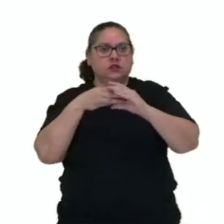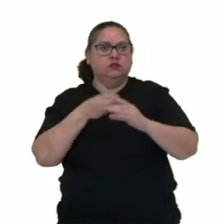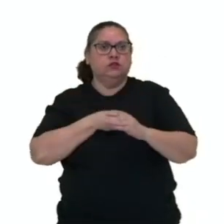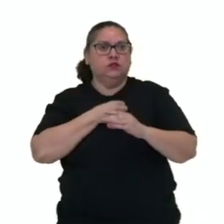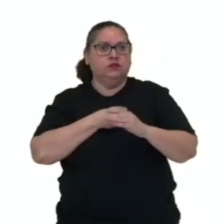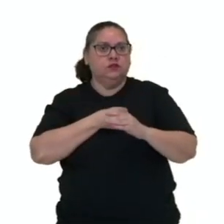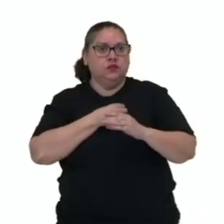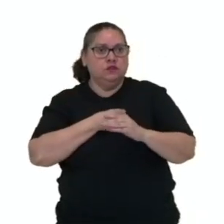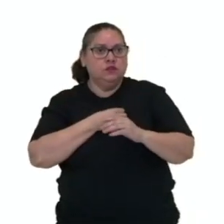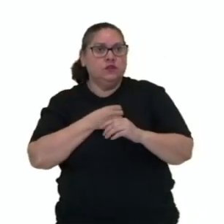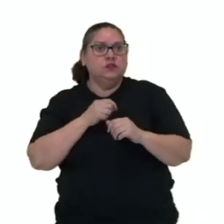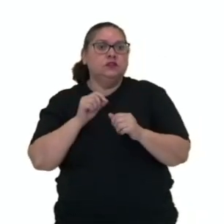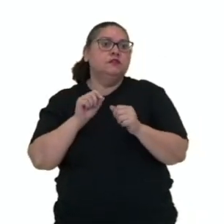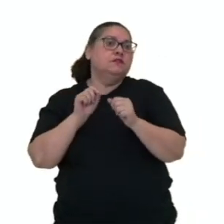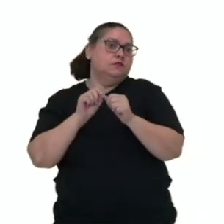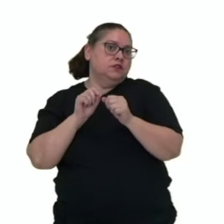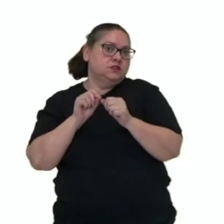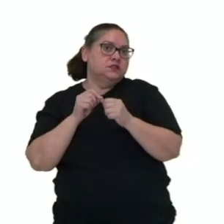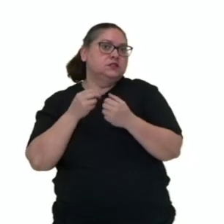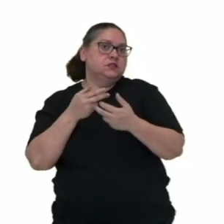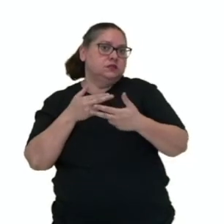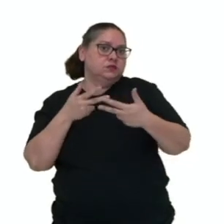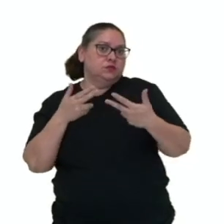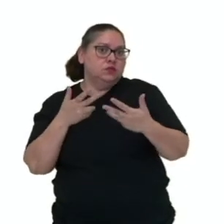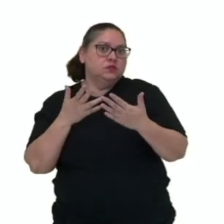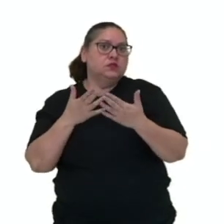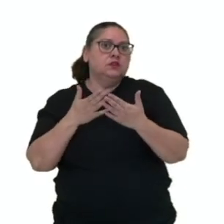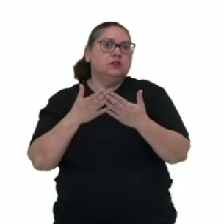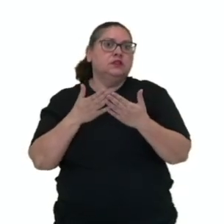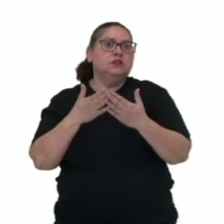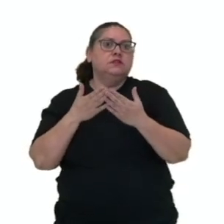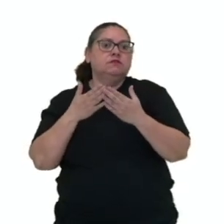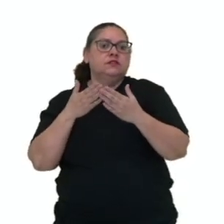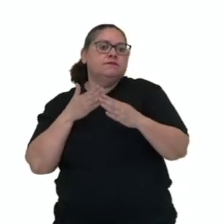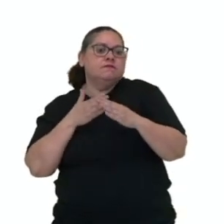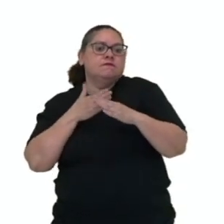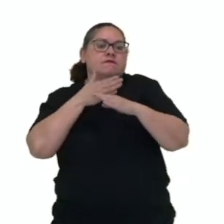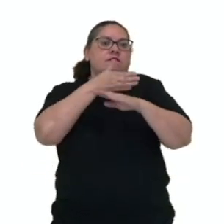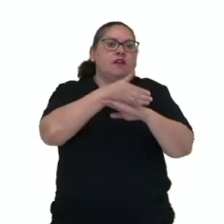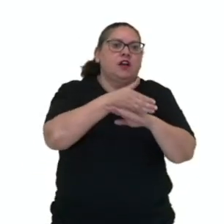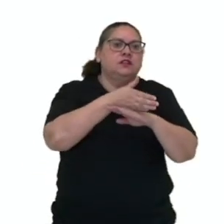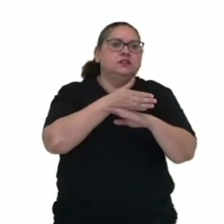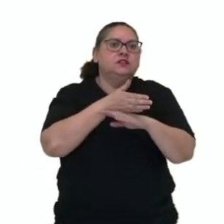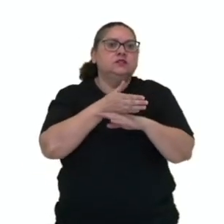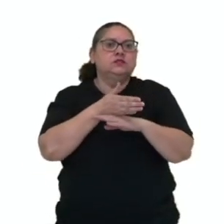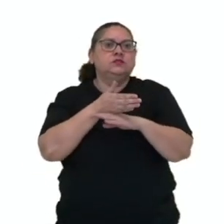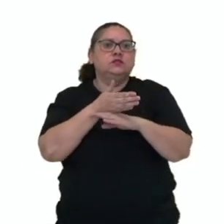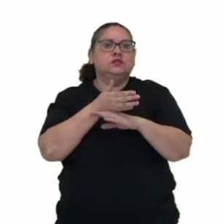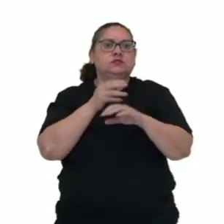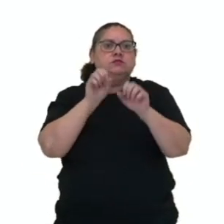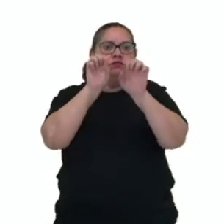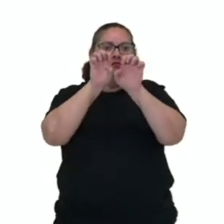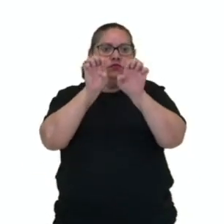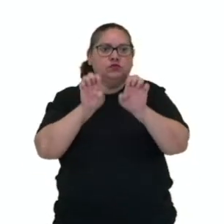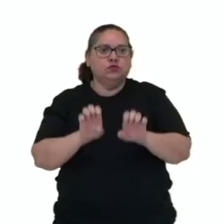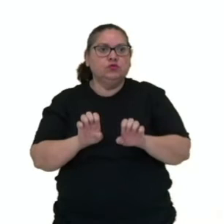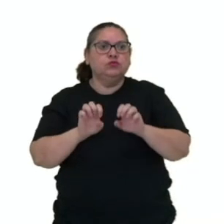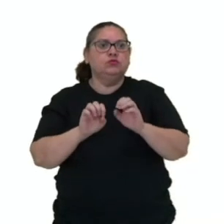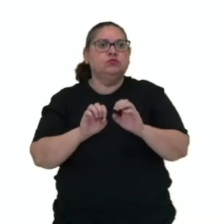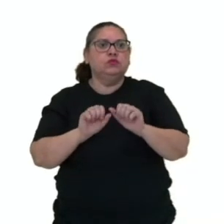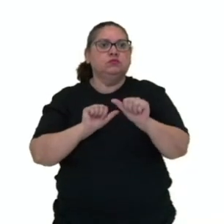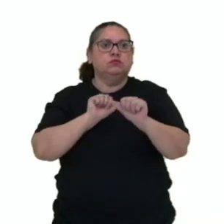eles conseguem ter atividade, eles possuem atividade, então eles invadem tais estruturas e